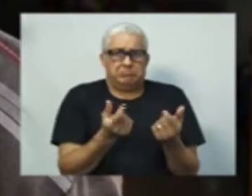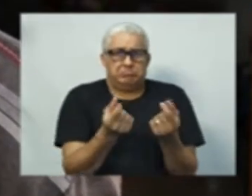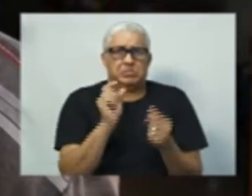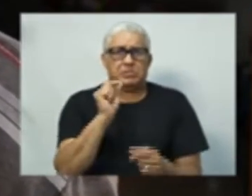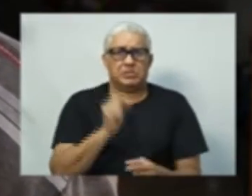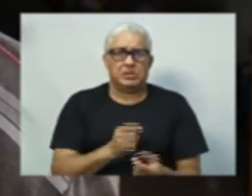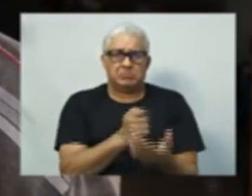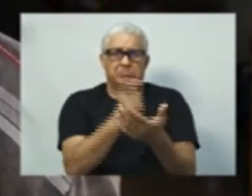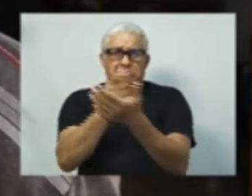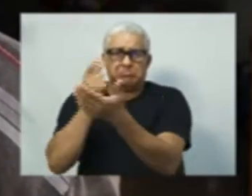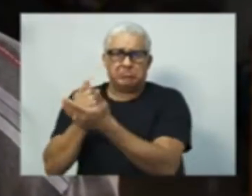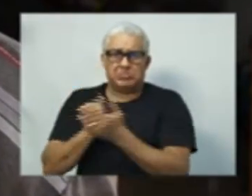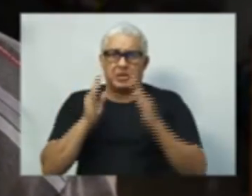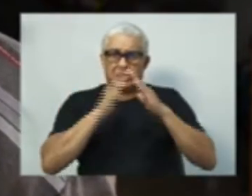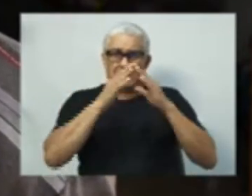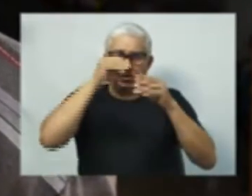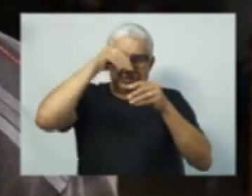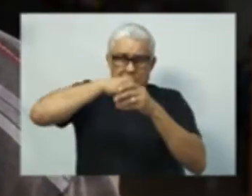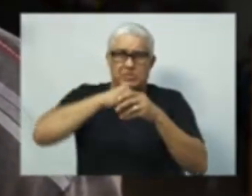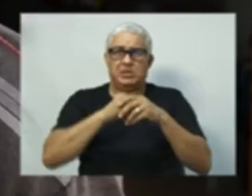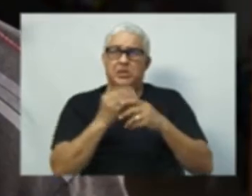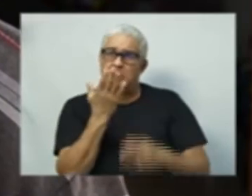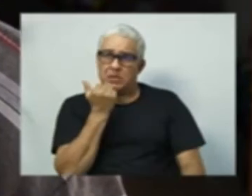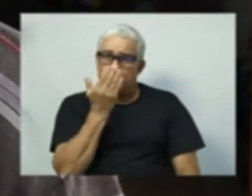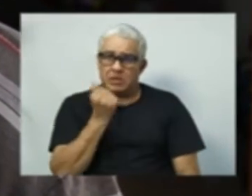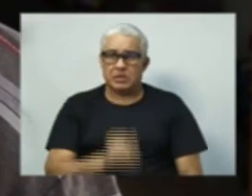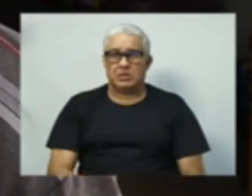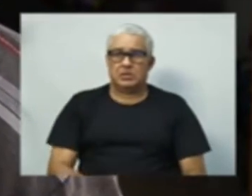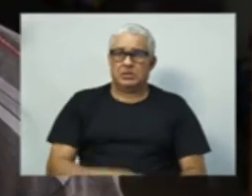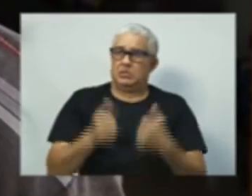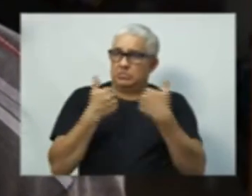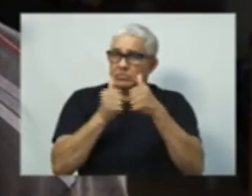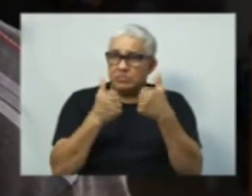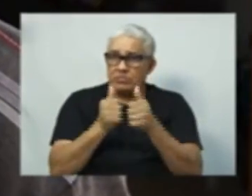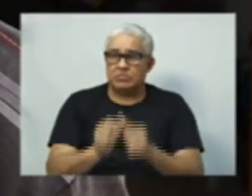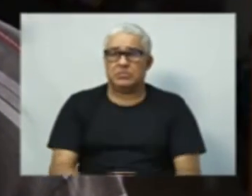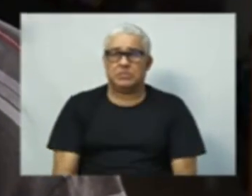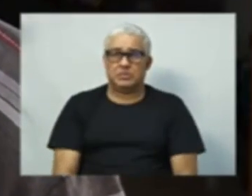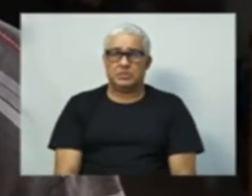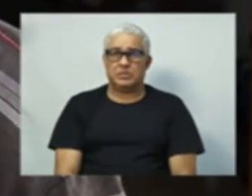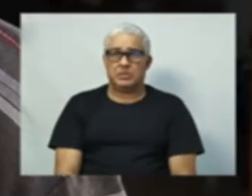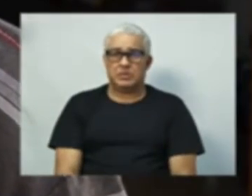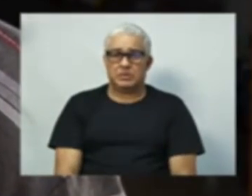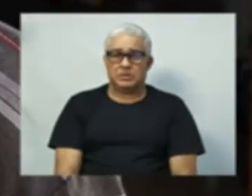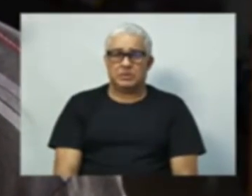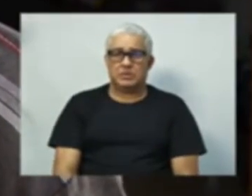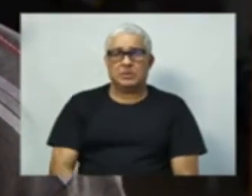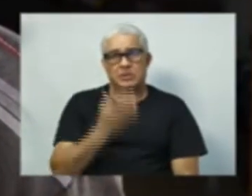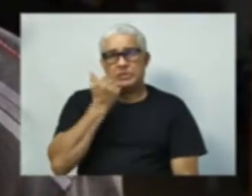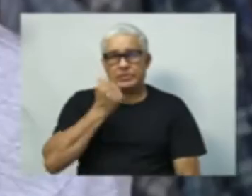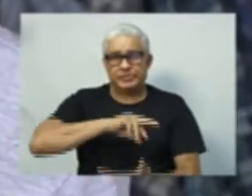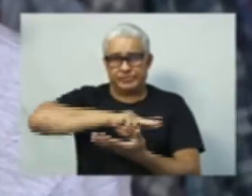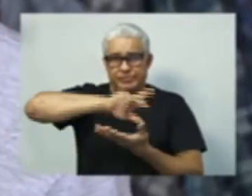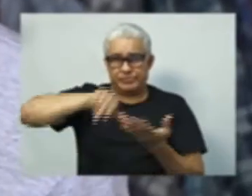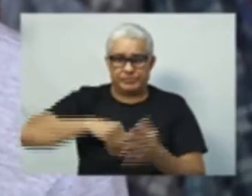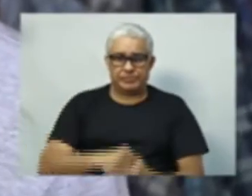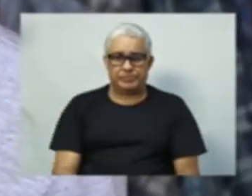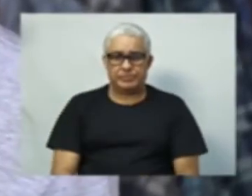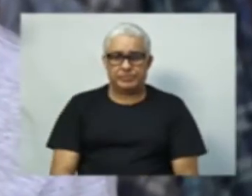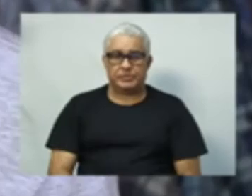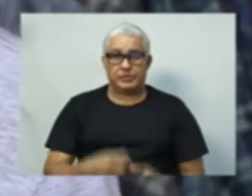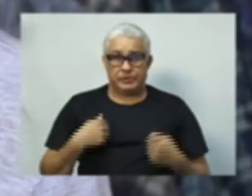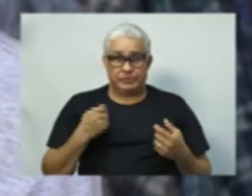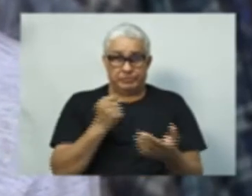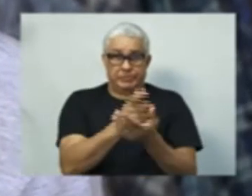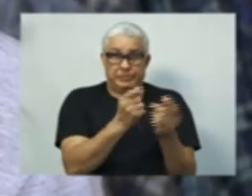com despesa mesmo de casa, comida, transporte, assim, alimentos, essas coisas. Os meus maiores gastos